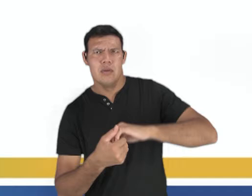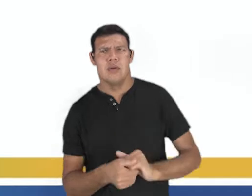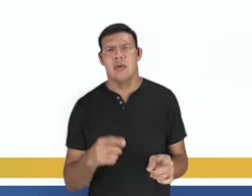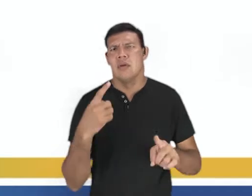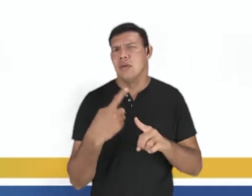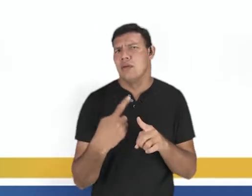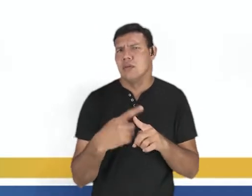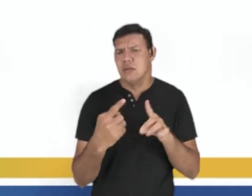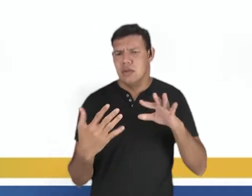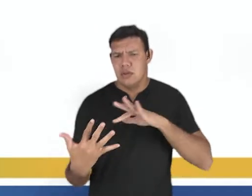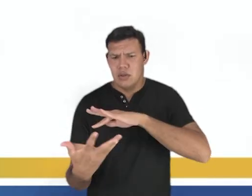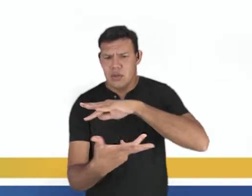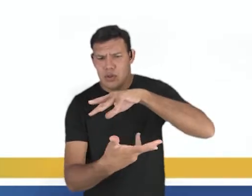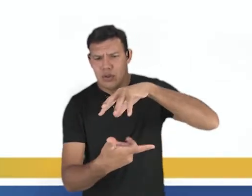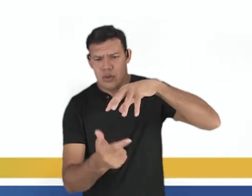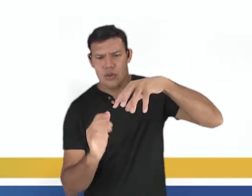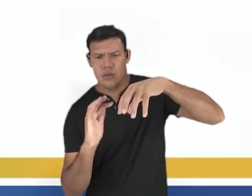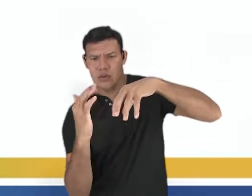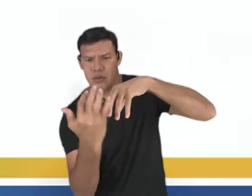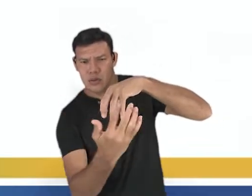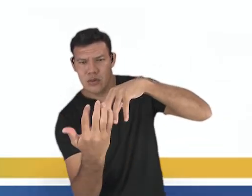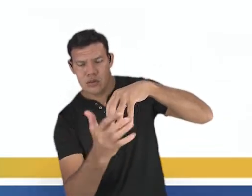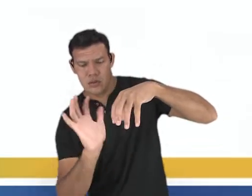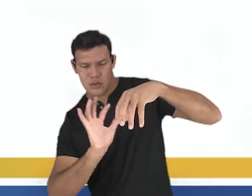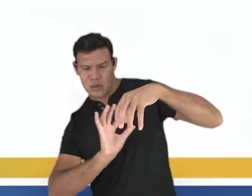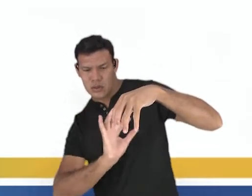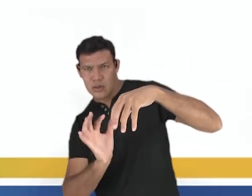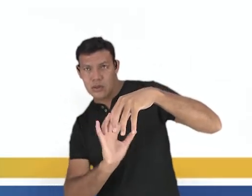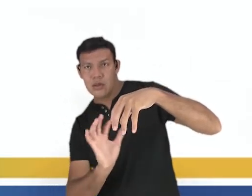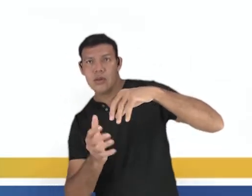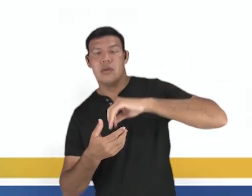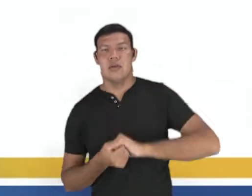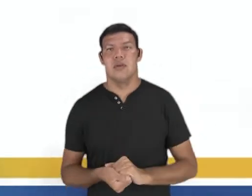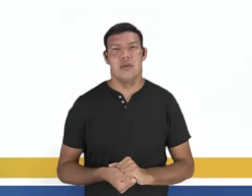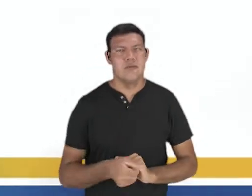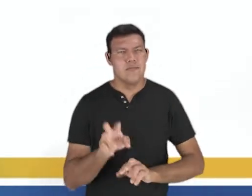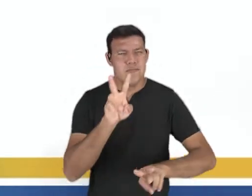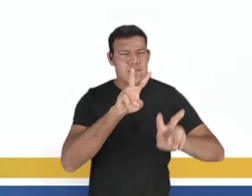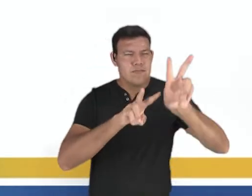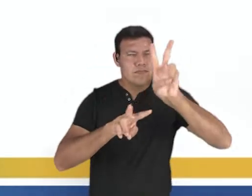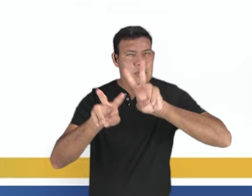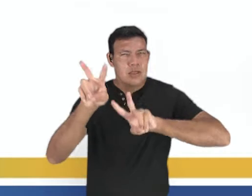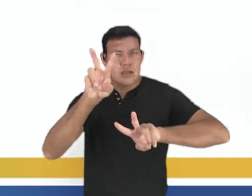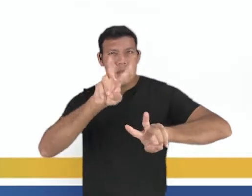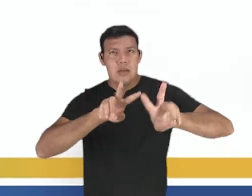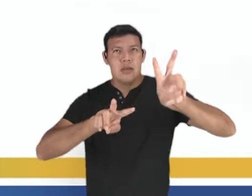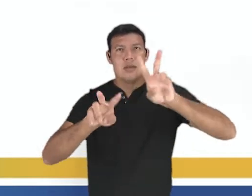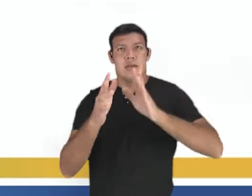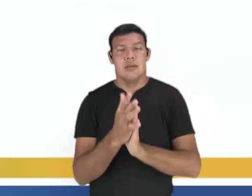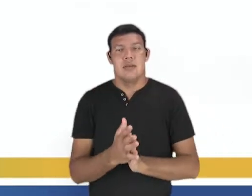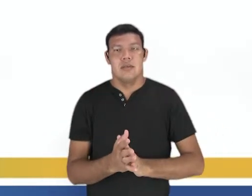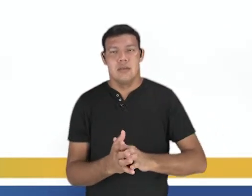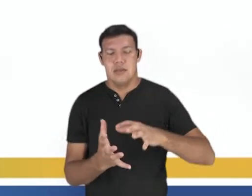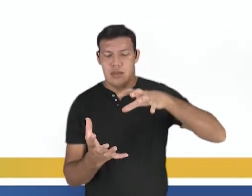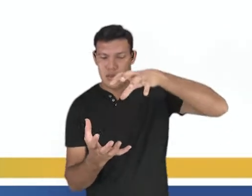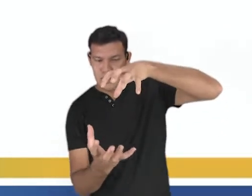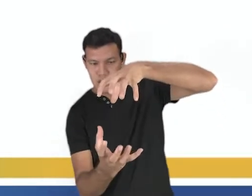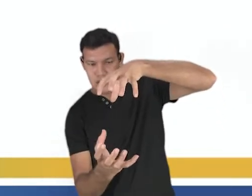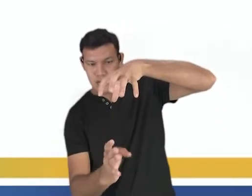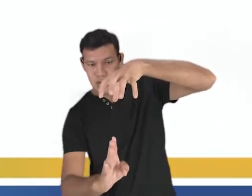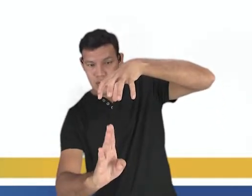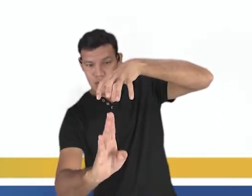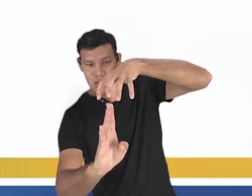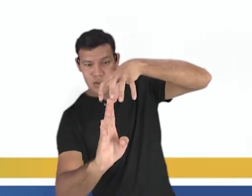mundo foi dividido em Oriente e Ocidente? Se você observar essa linha do meio, nesse mapinha que vocês